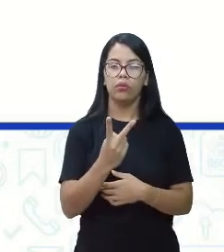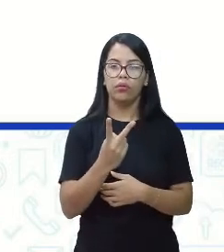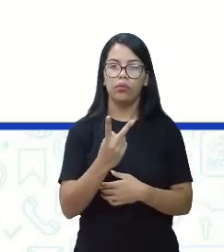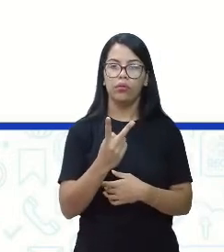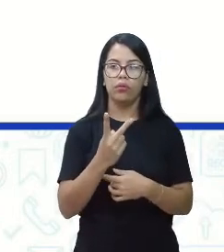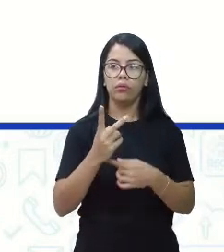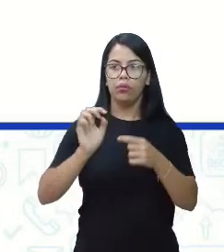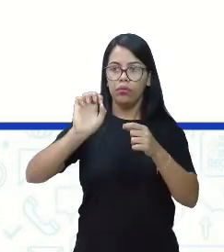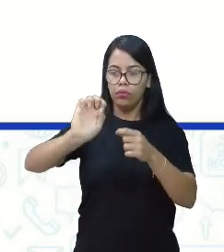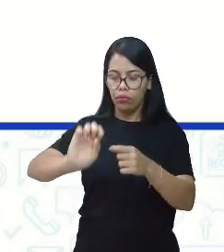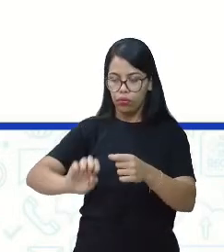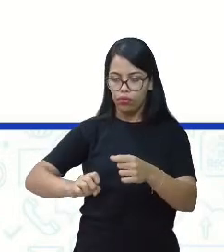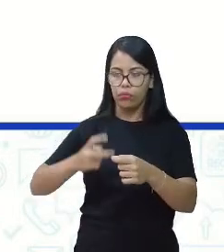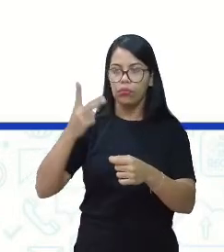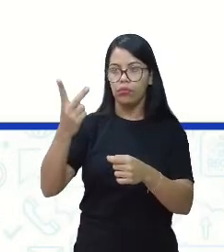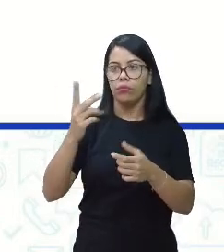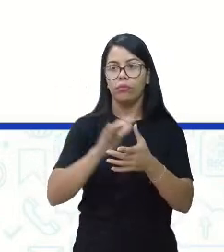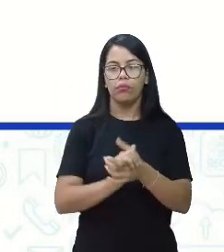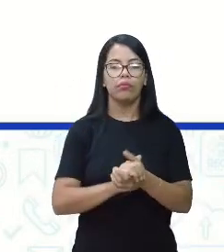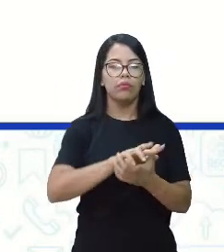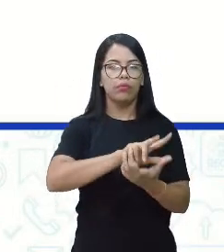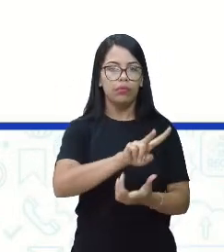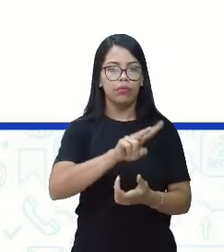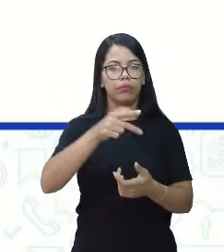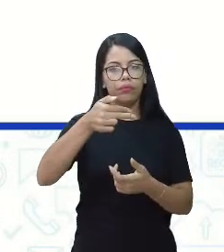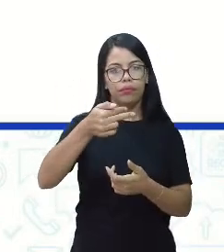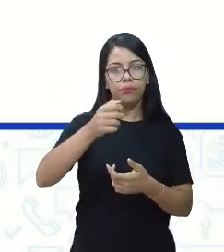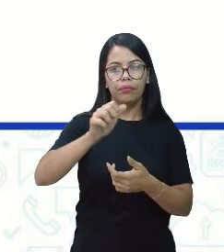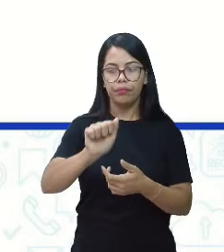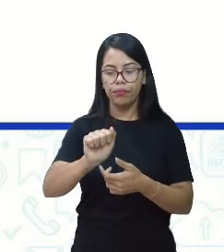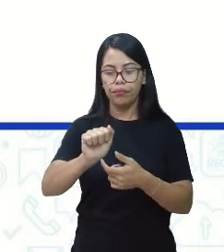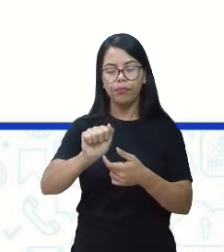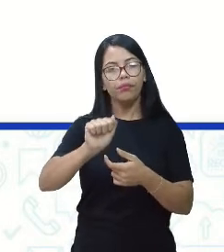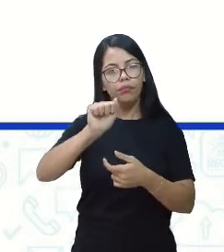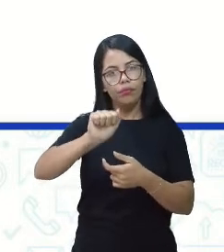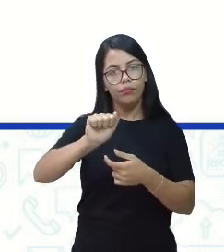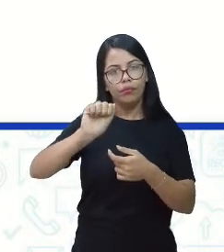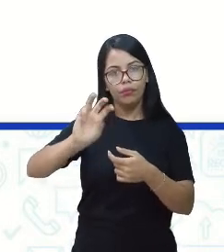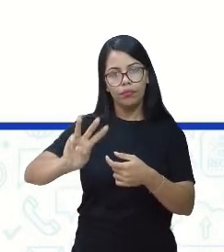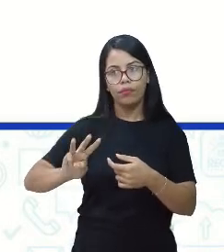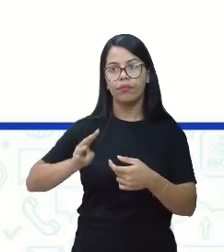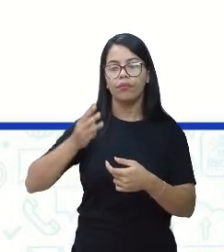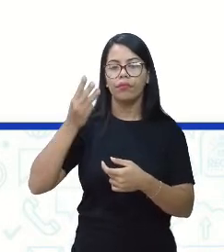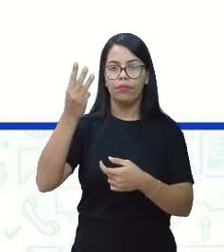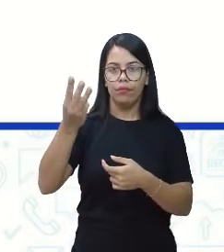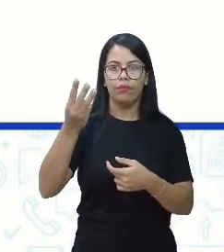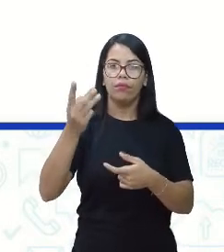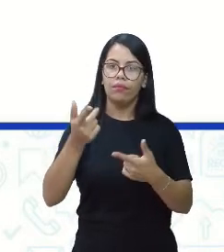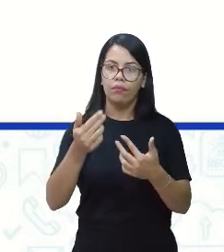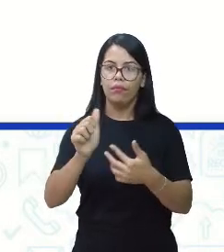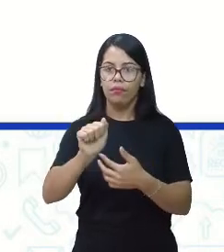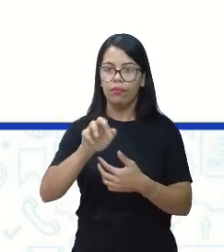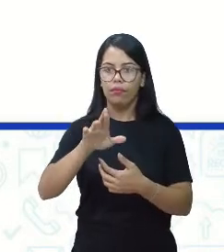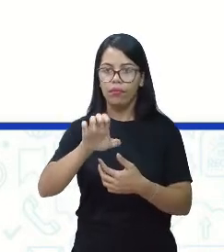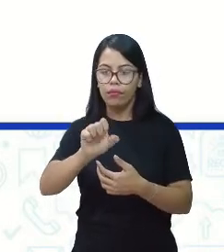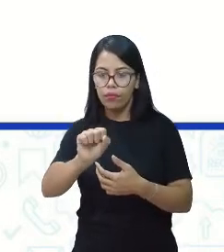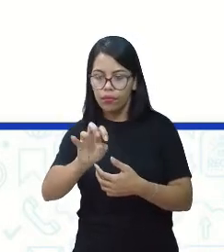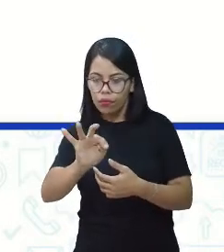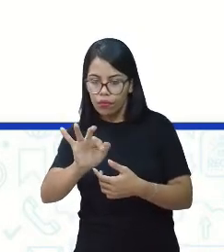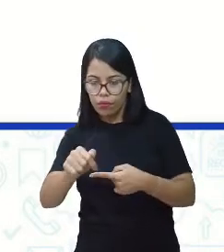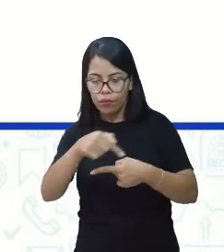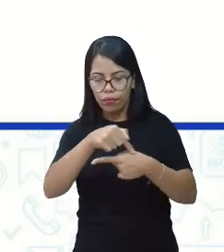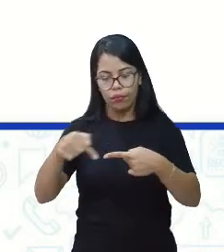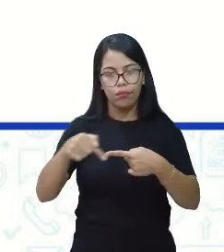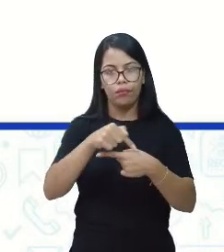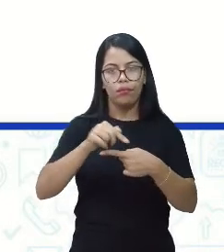E elevar ele ao cubo. Porque a gente acabou de ver aí que o volume do cubo é A, que é a aresta, né, que é o lado, elevado